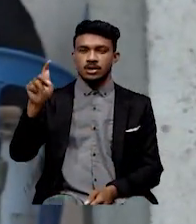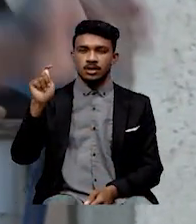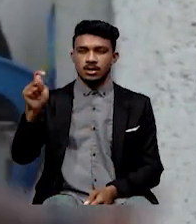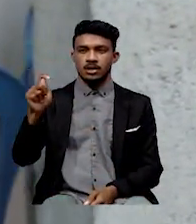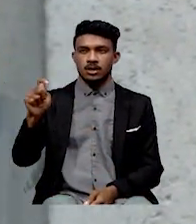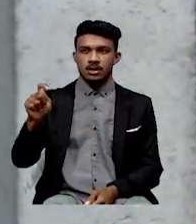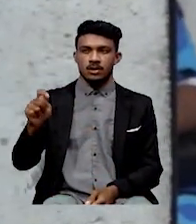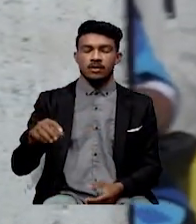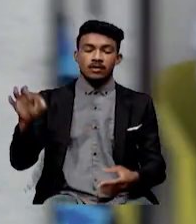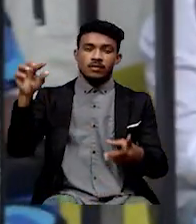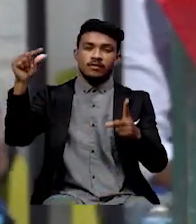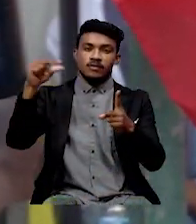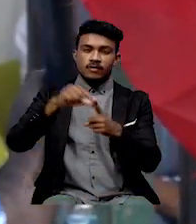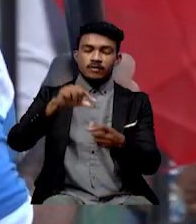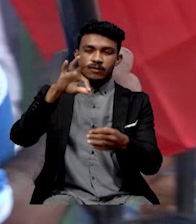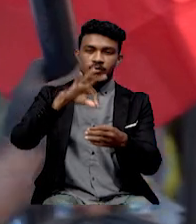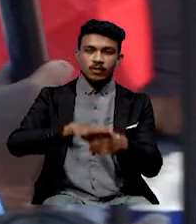Assanami, companheiro sira.